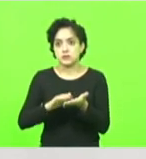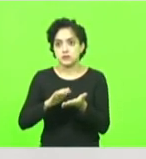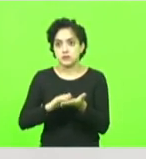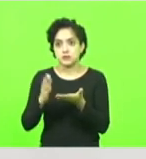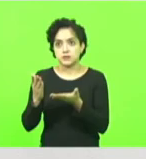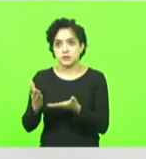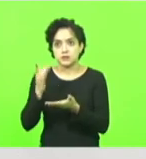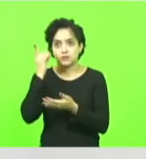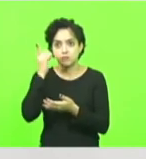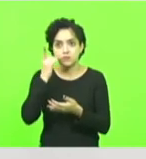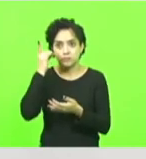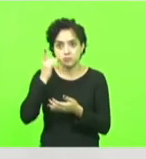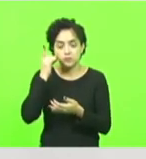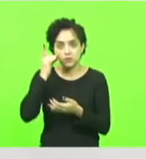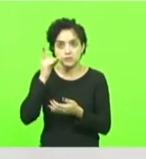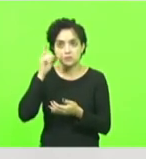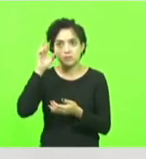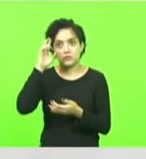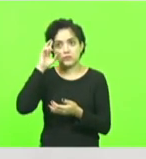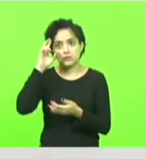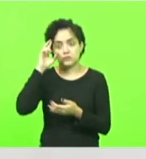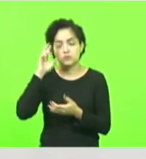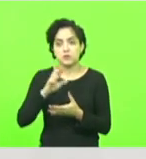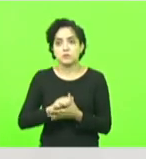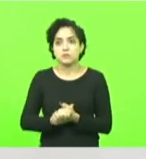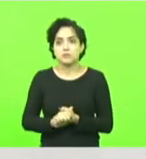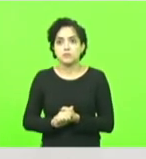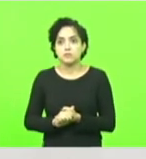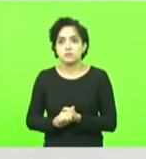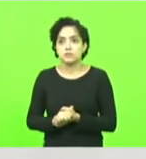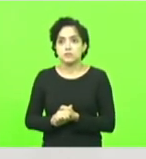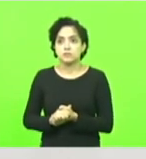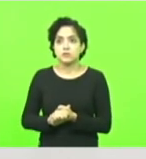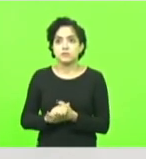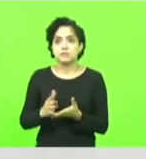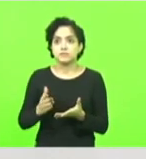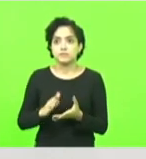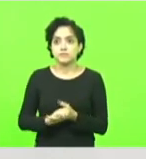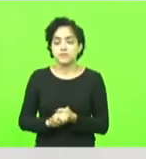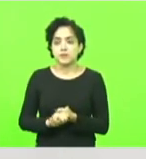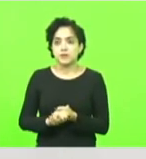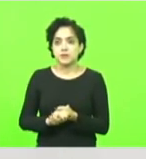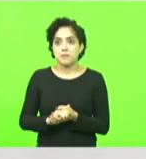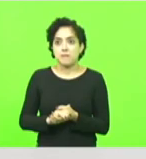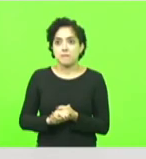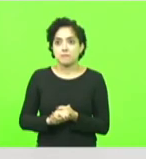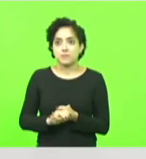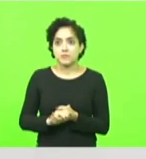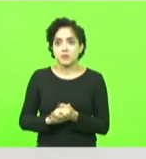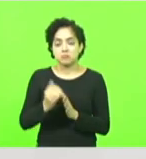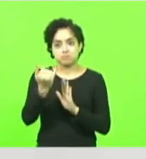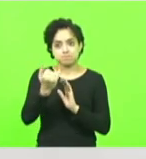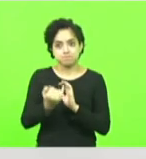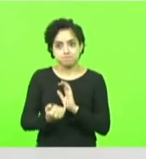deputado Ricardo Alba. Deve ter perdido umas 18 gramas nos últimos 30 dias, está